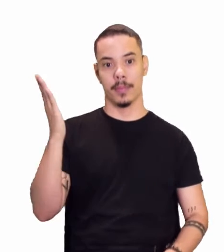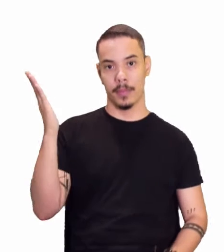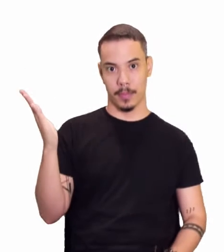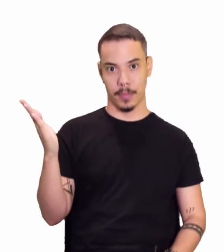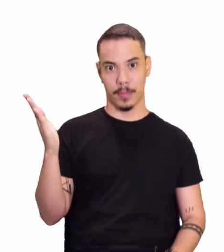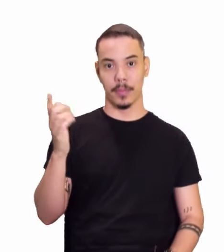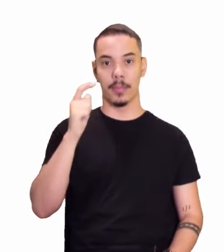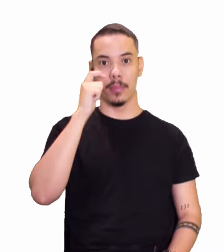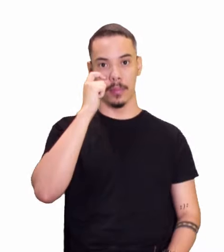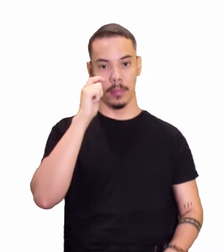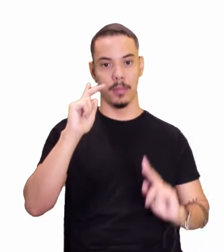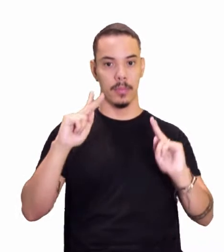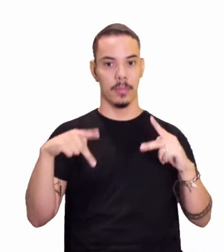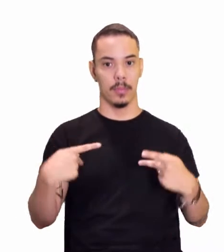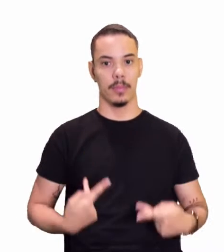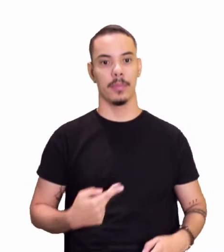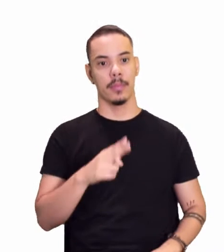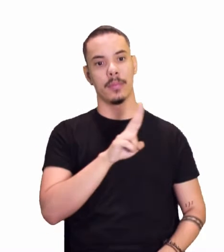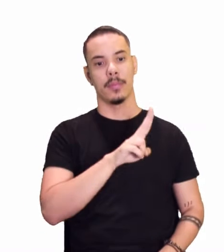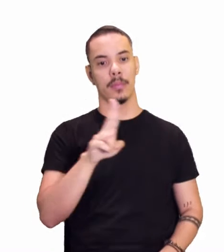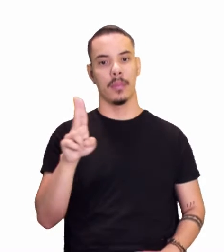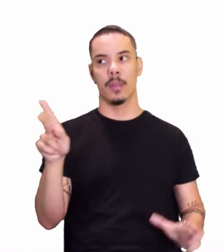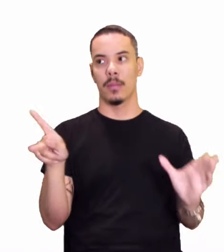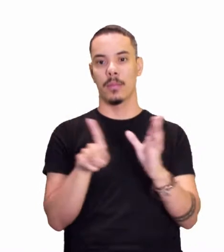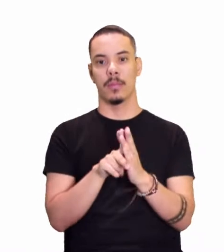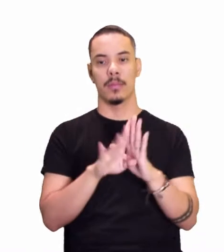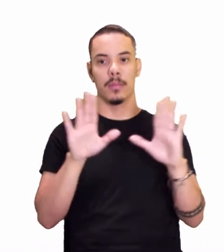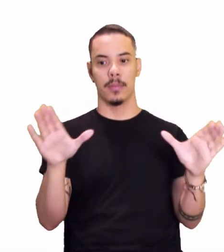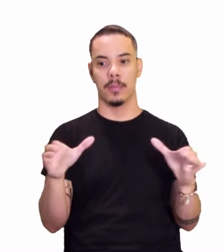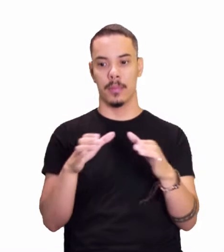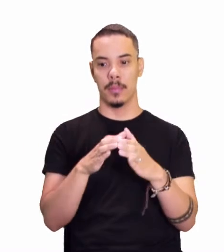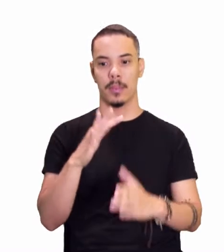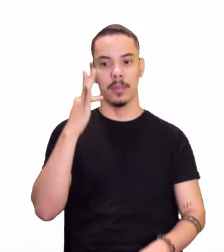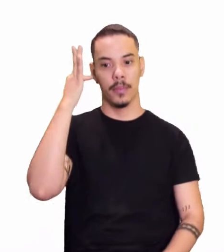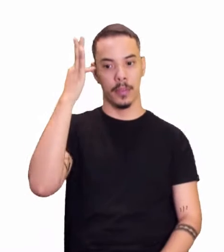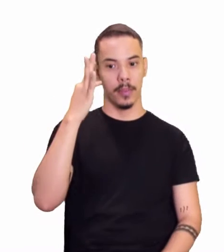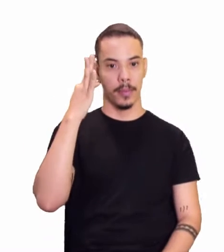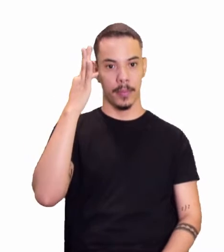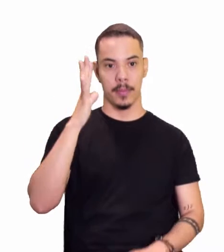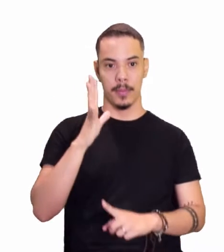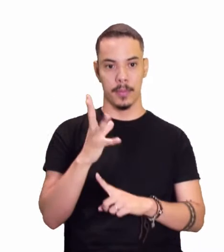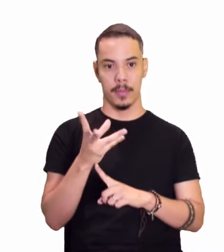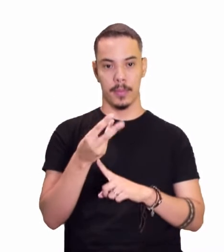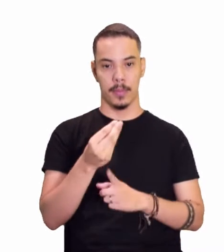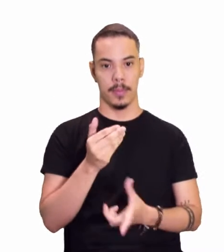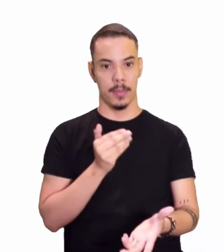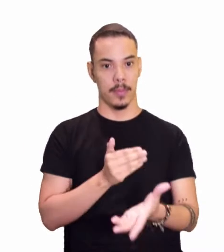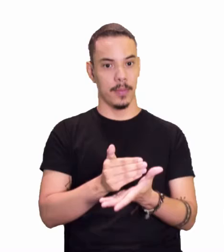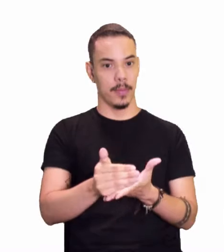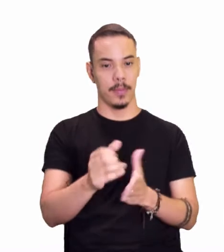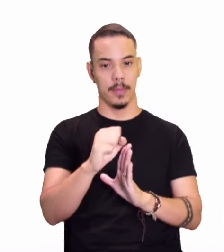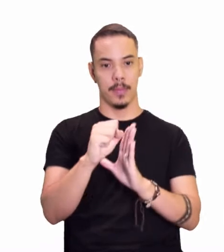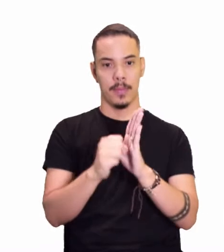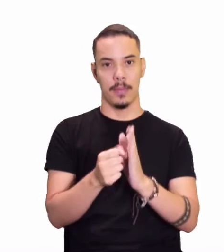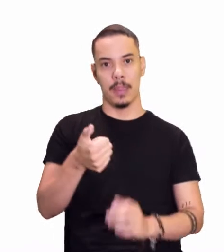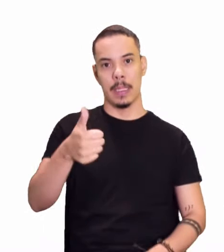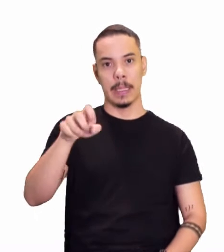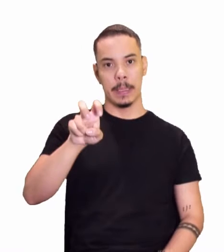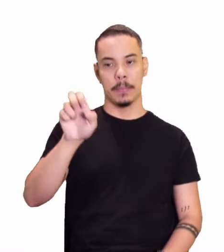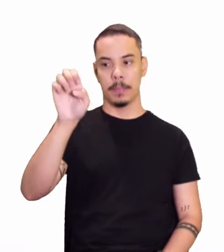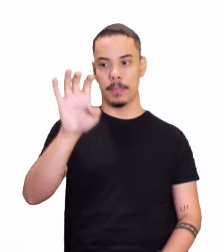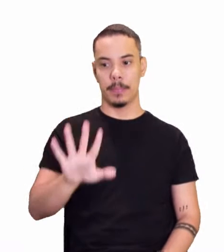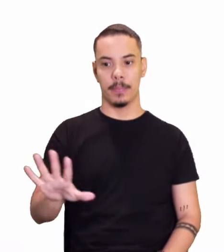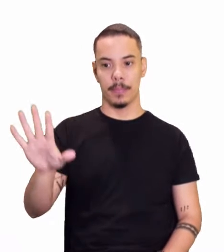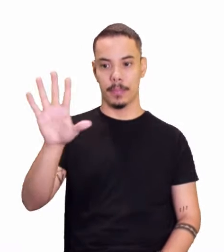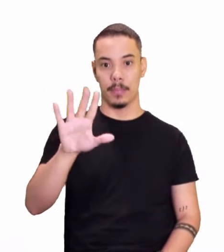Humanismo é o nome dado a uma corrente filosófica e artística que surgiu no século XV na Europa.